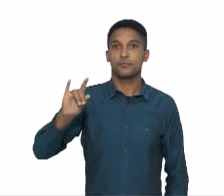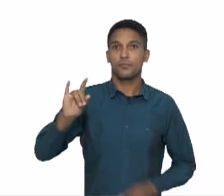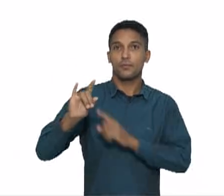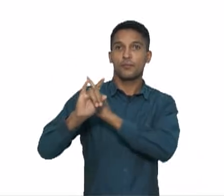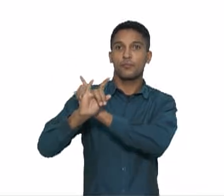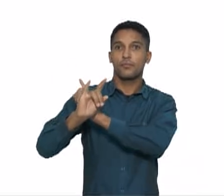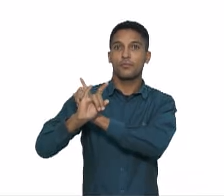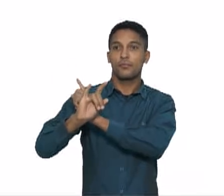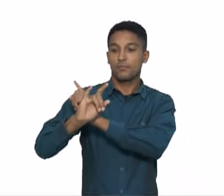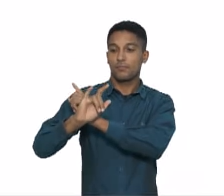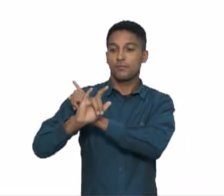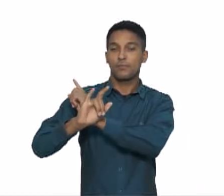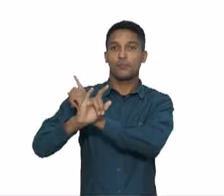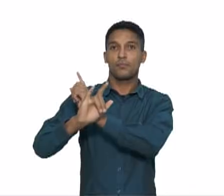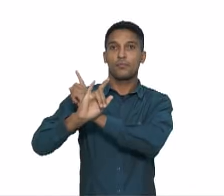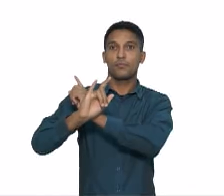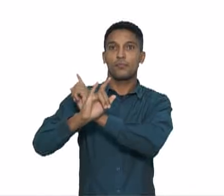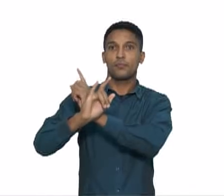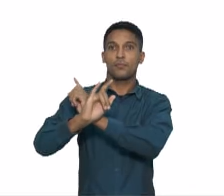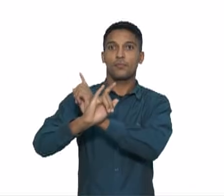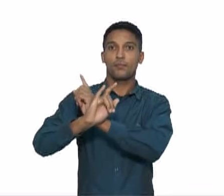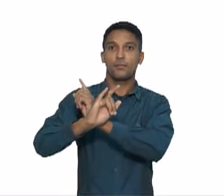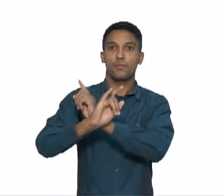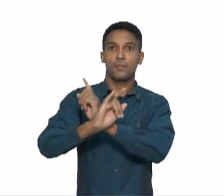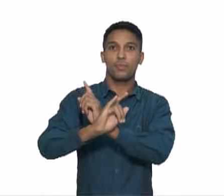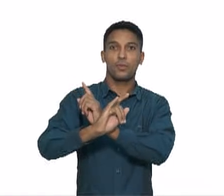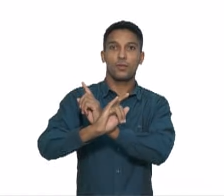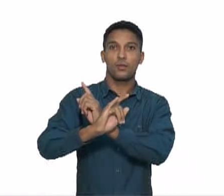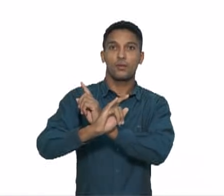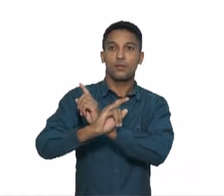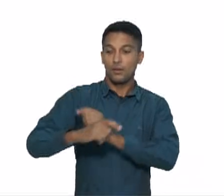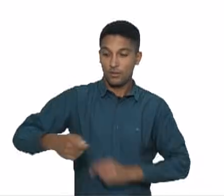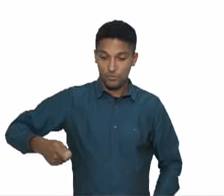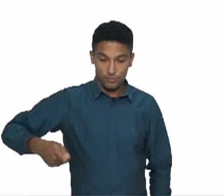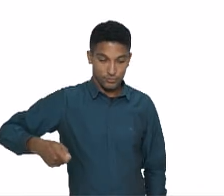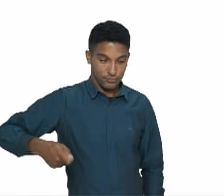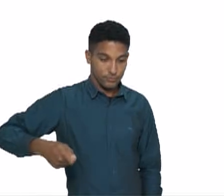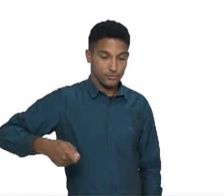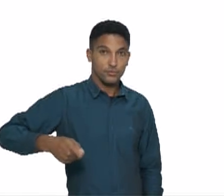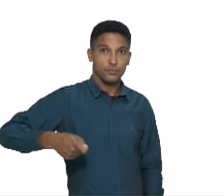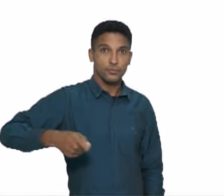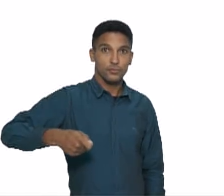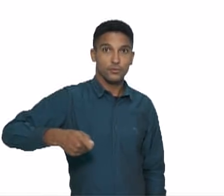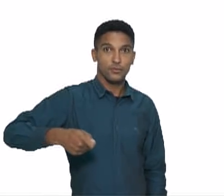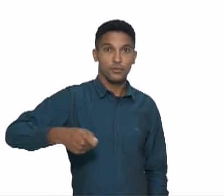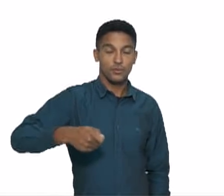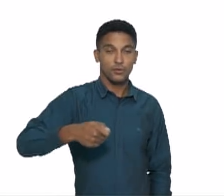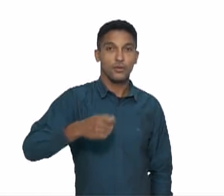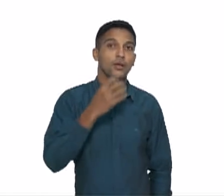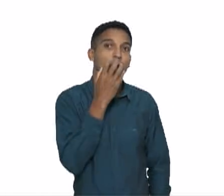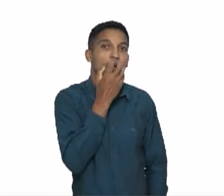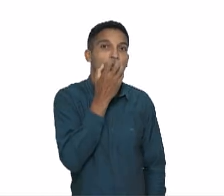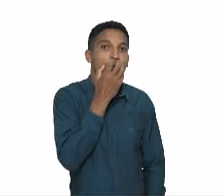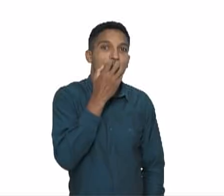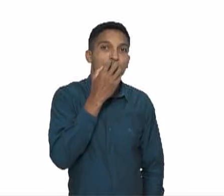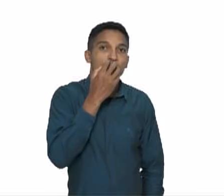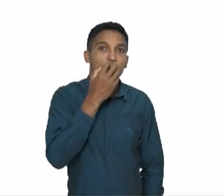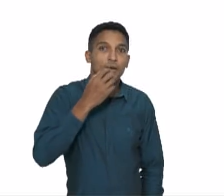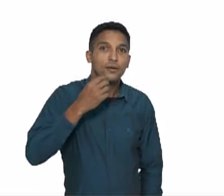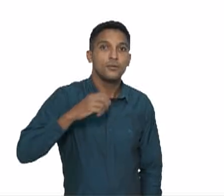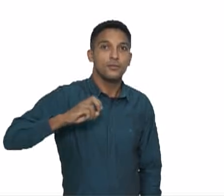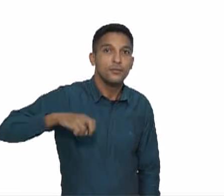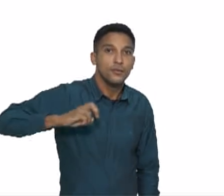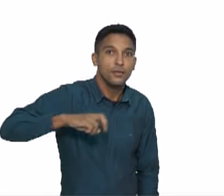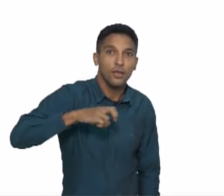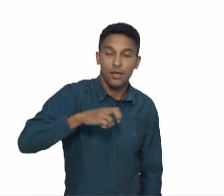à frente de sua dona, arrastando seu comprimento, desprevenido, acostumado, cachorro. A